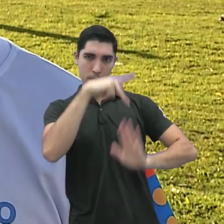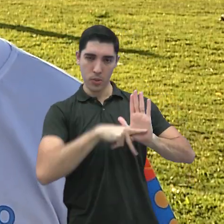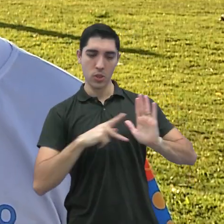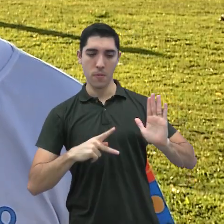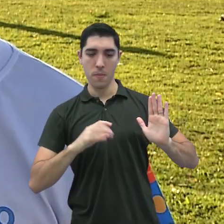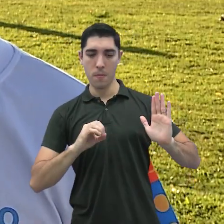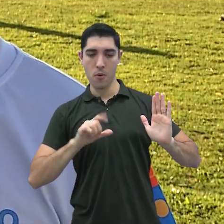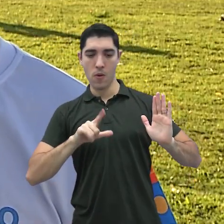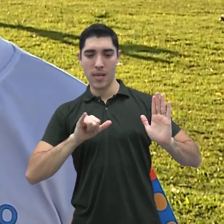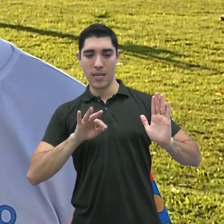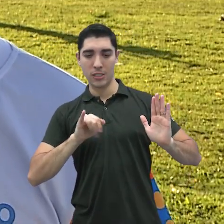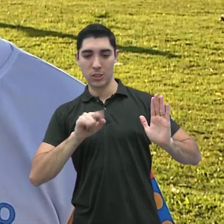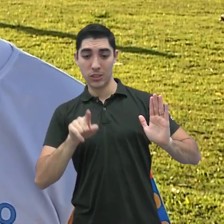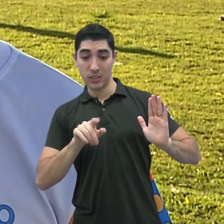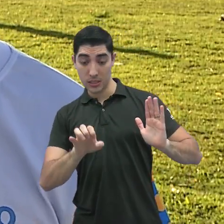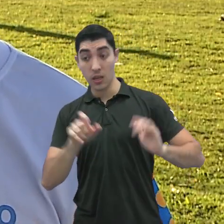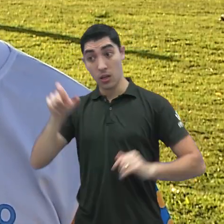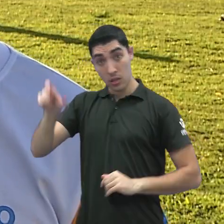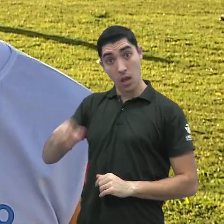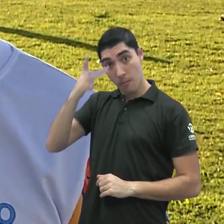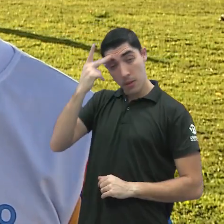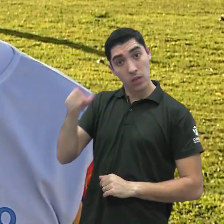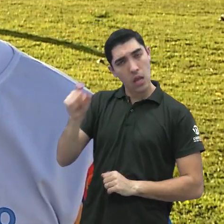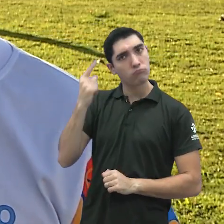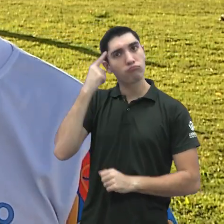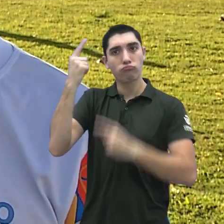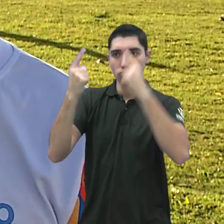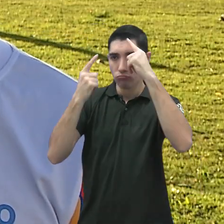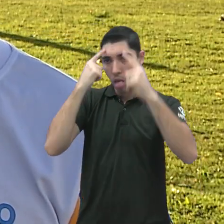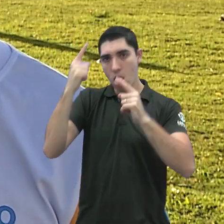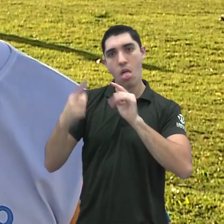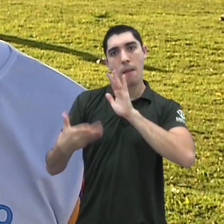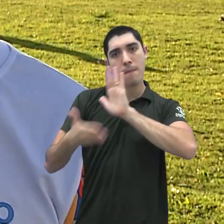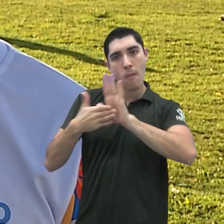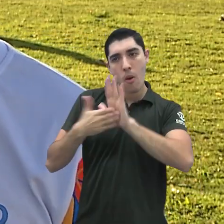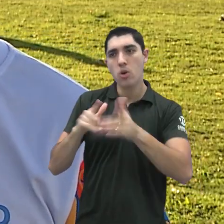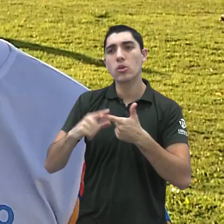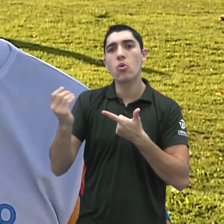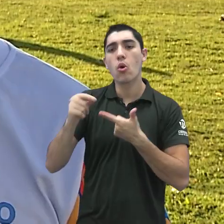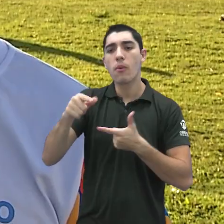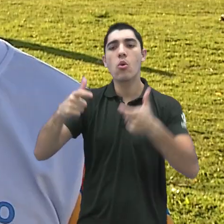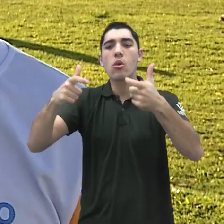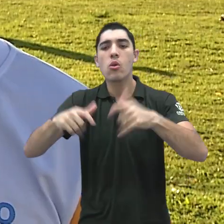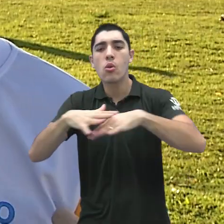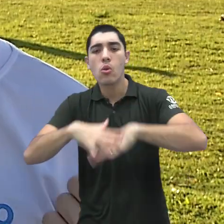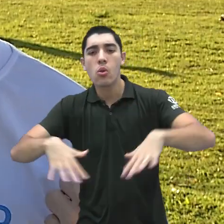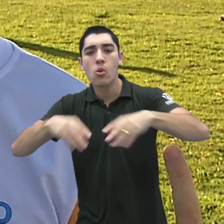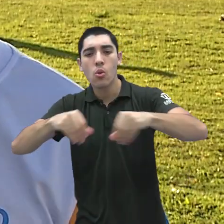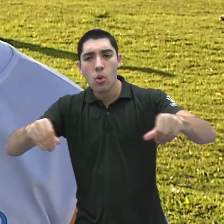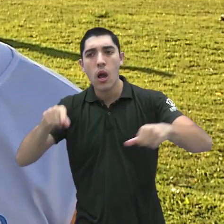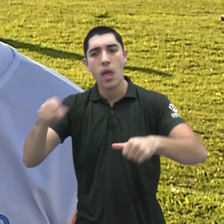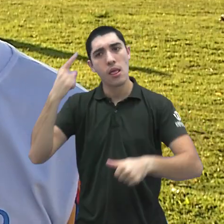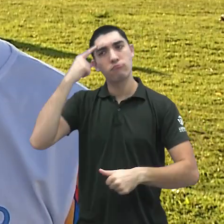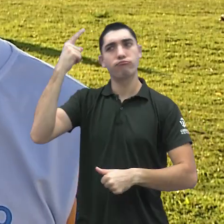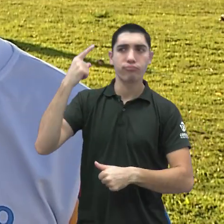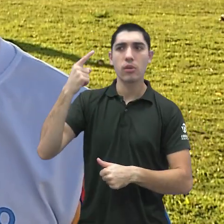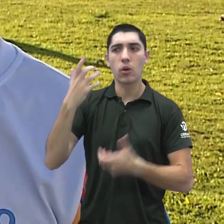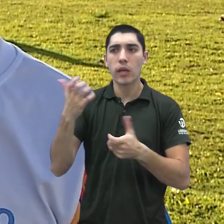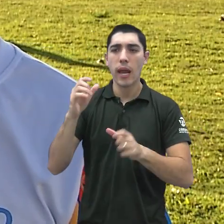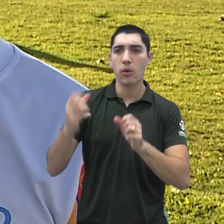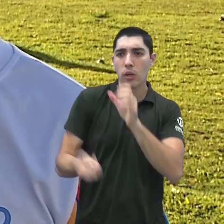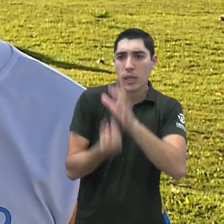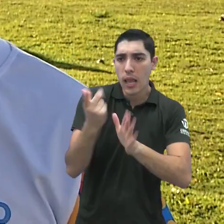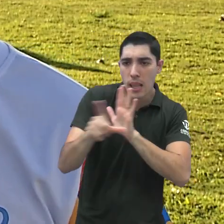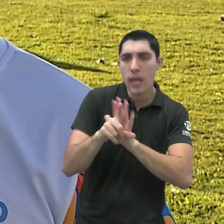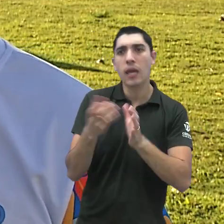E a partir desse ciclo formativo, elas mesmas podem propor ações aí de transformação do seu território, de políticas públicas,